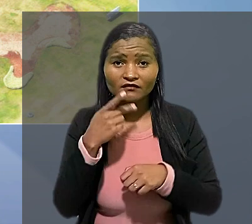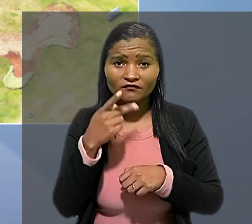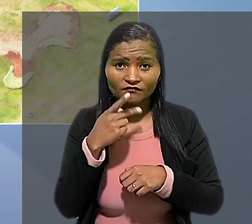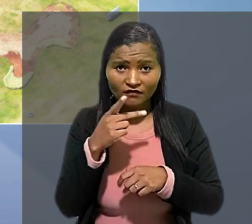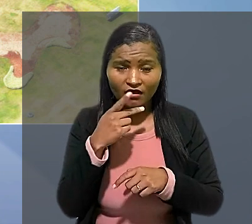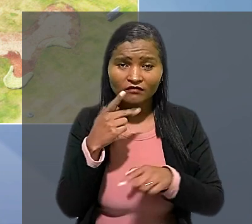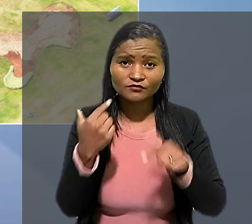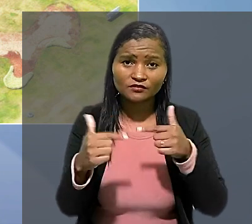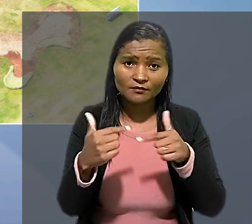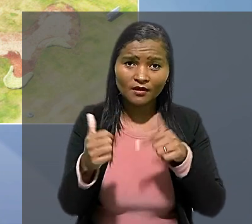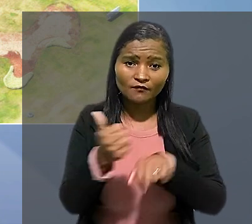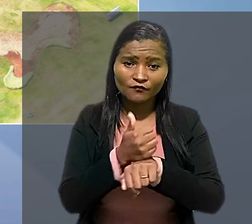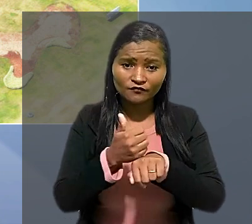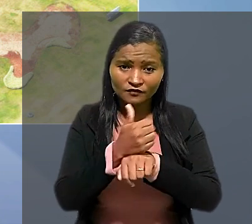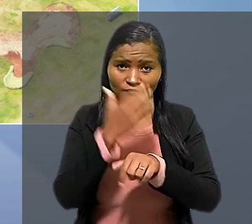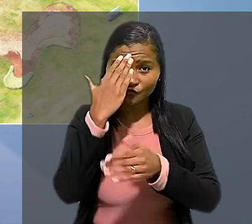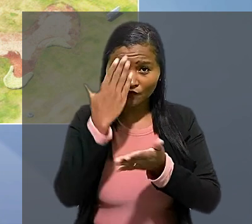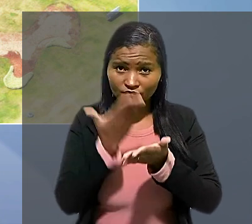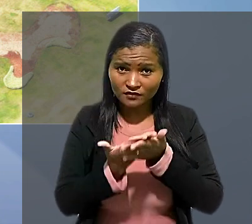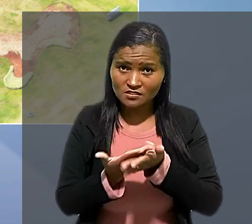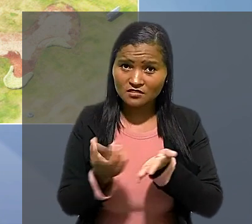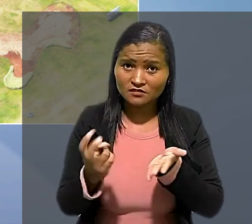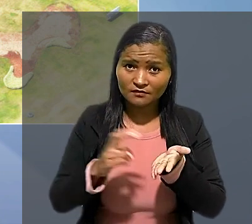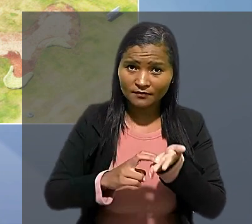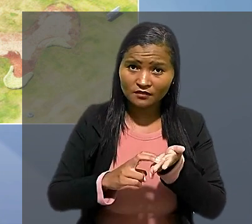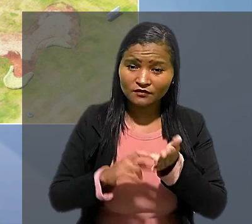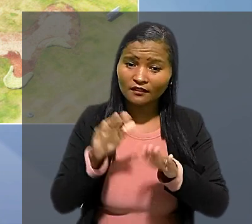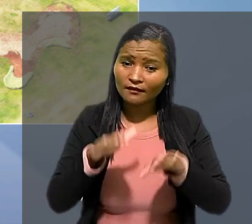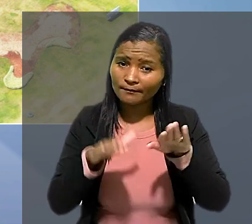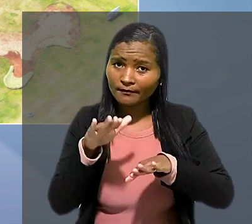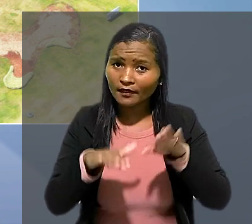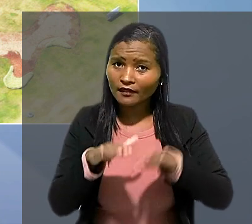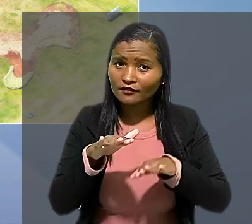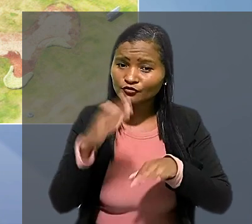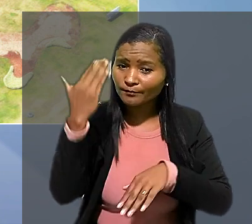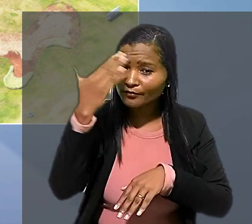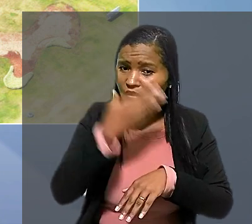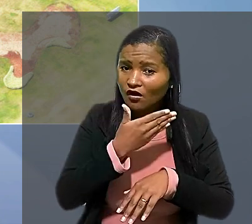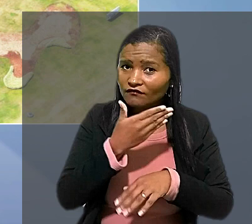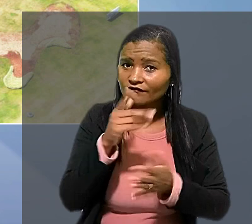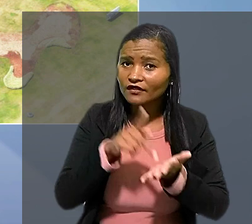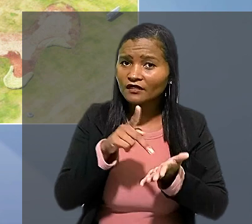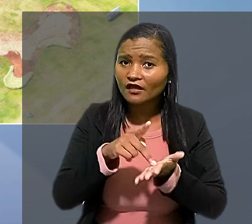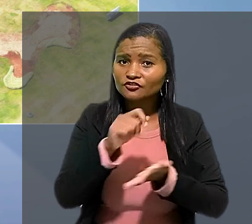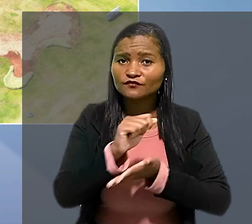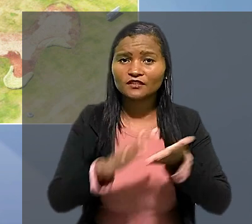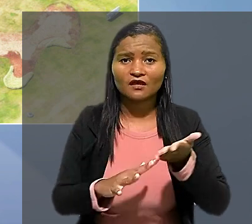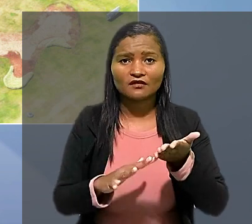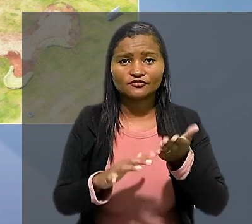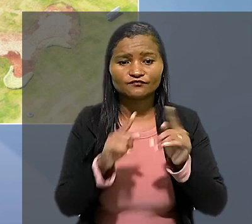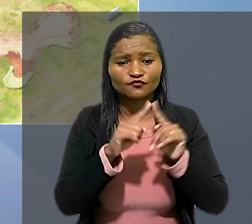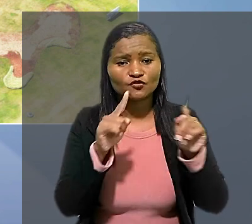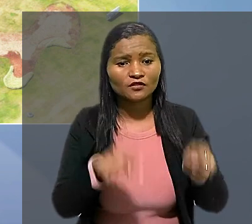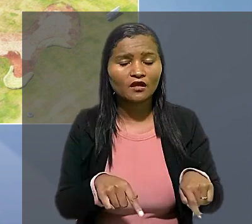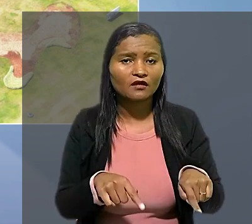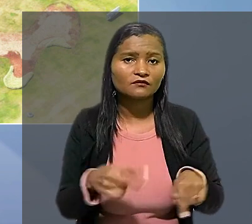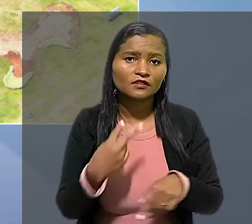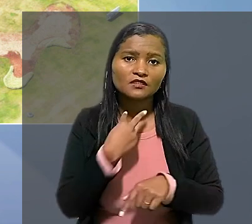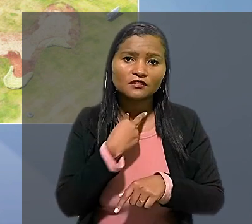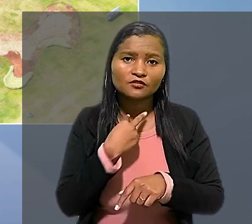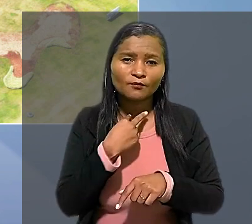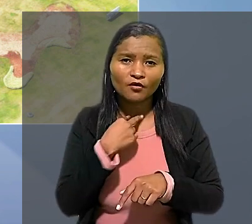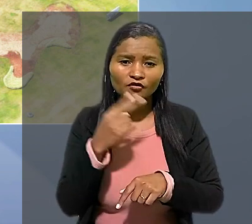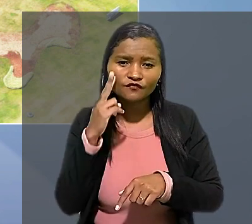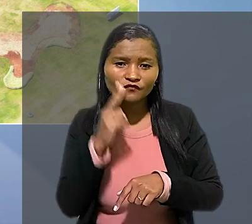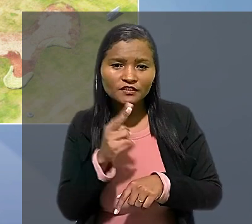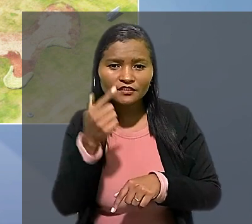a configuração do exercício da função de confiança em bancos depende da prova das reais atribuições do empregado e